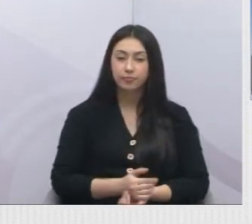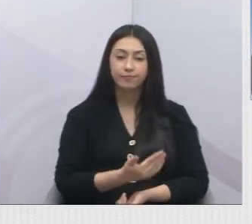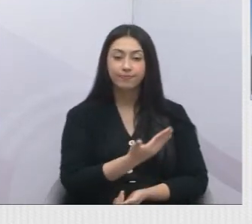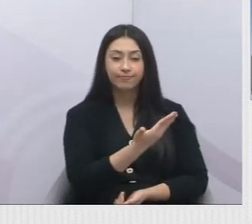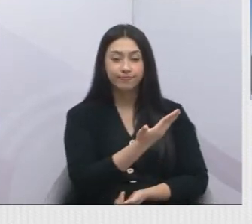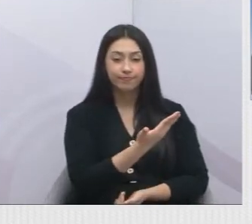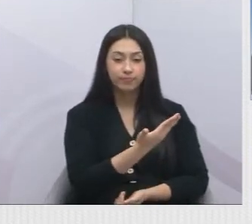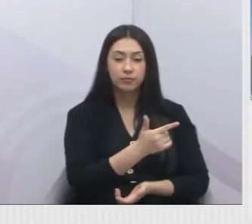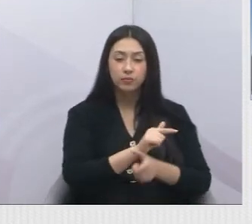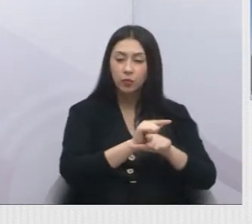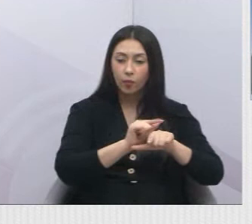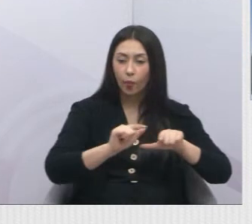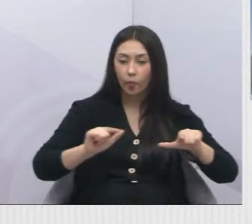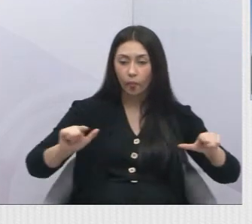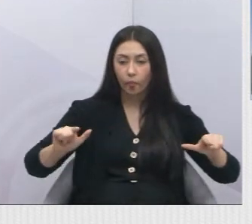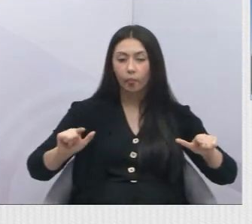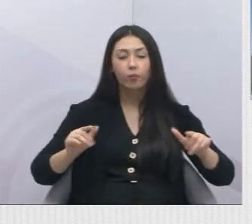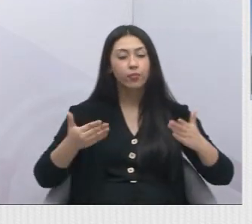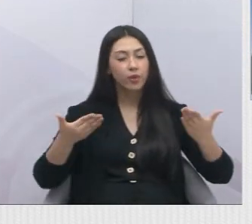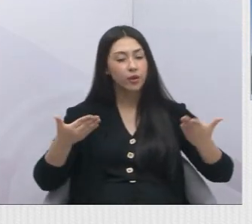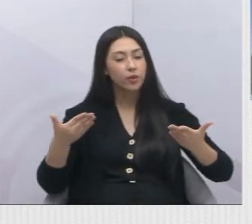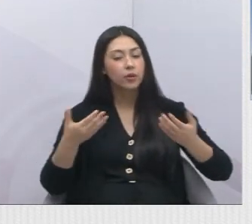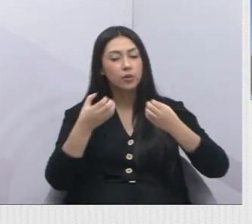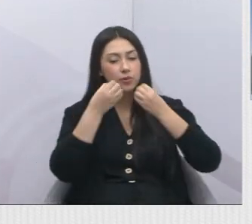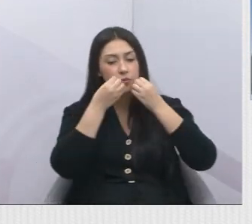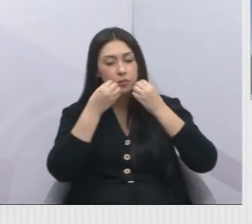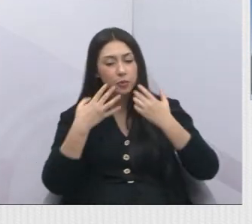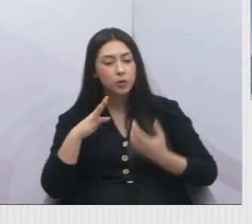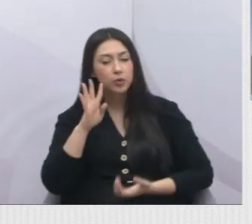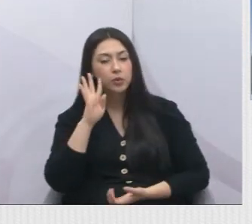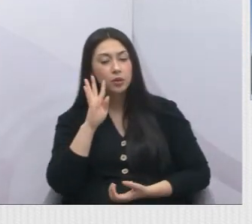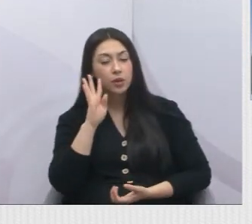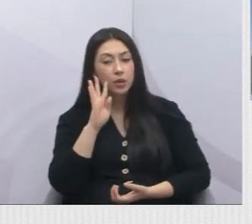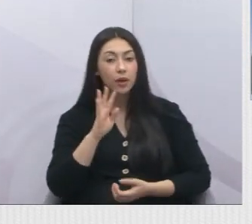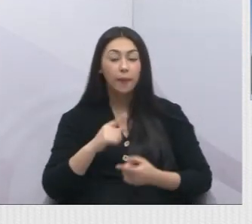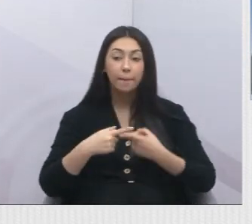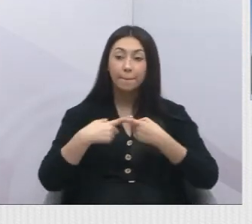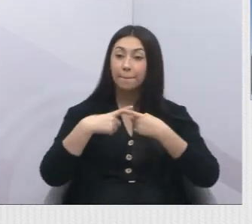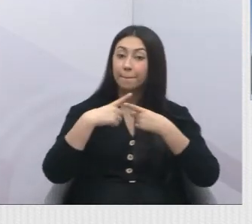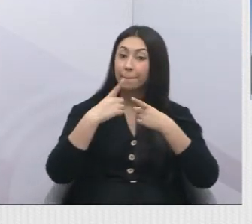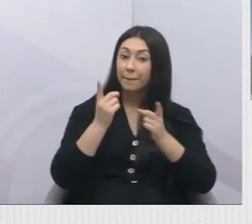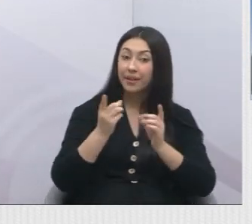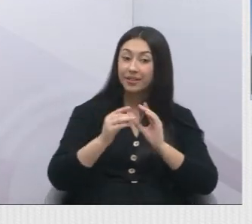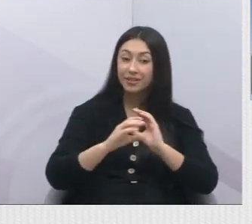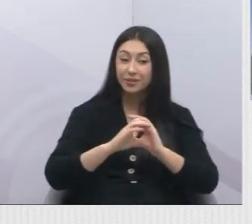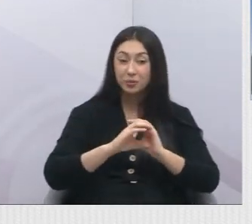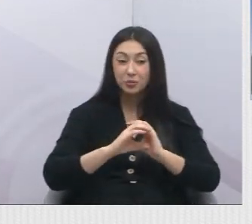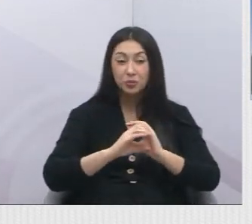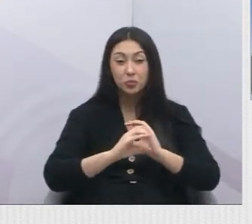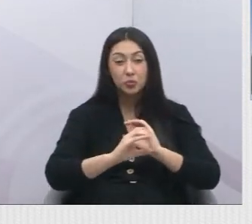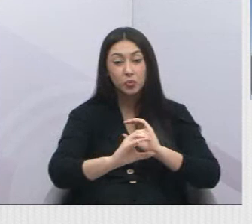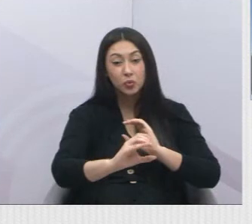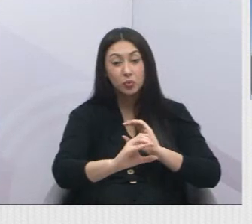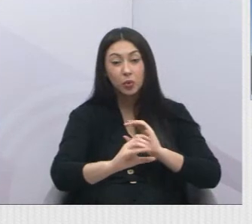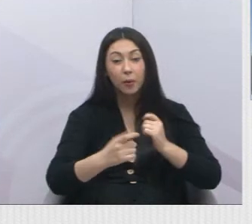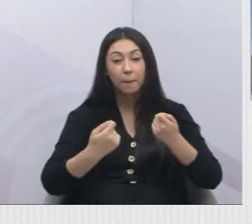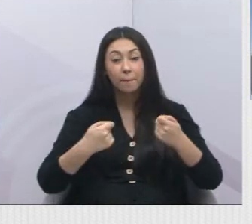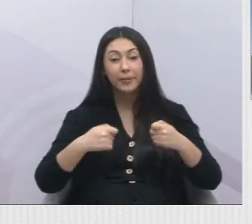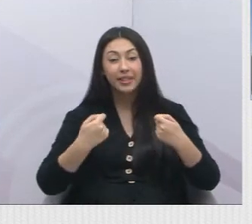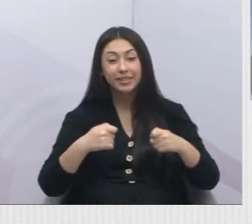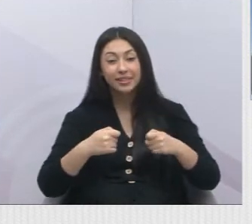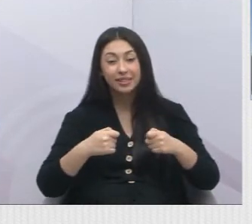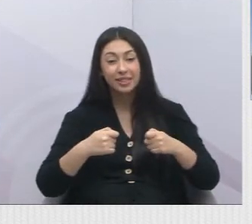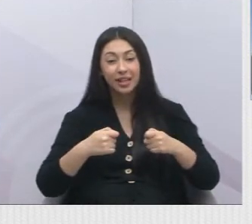Aí, daí fizeram a limpeza, ficou bacana, desobstruído. Só que a tubulação precisa de um jato